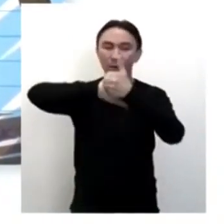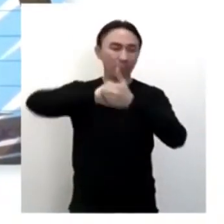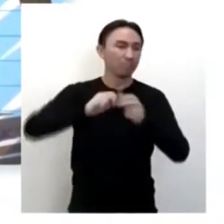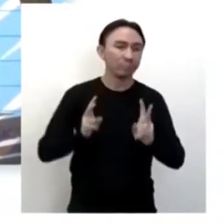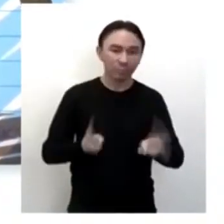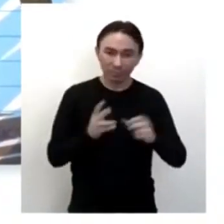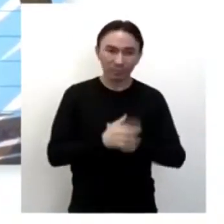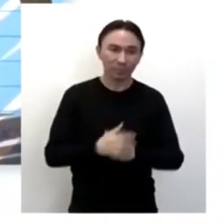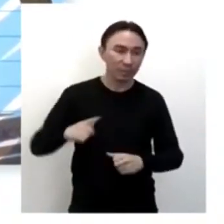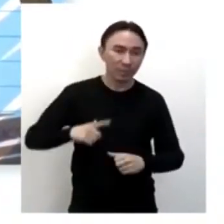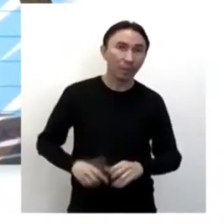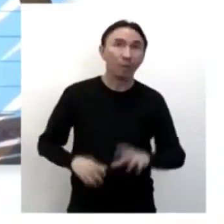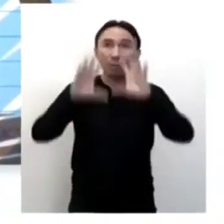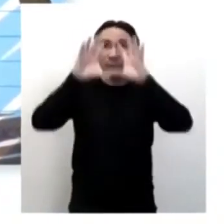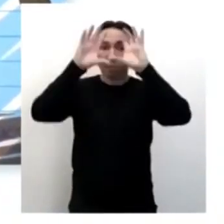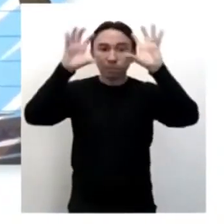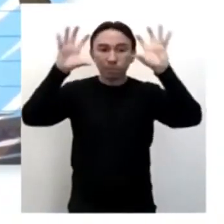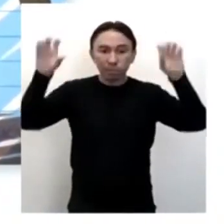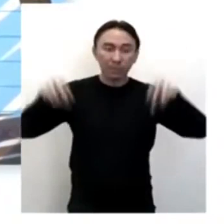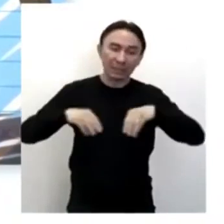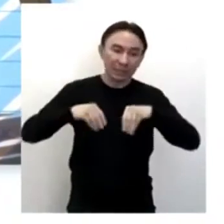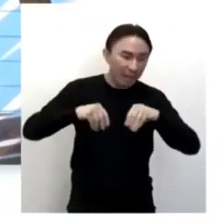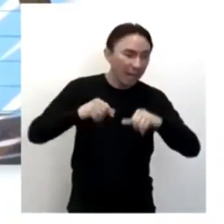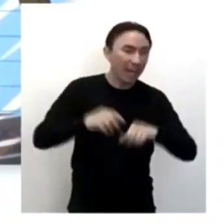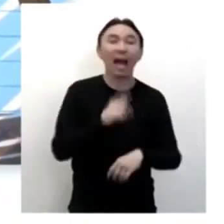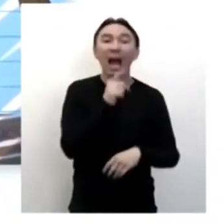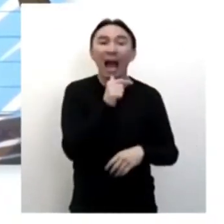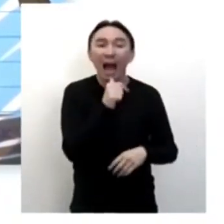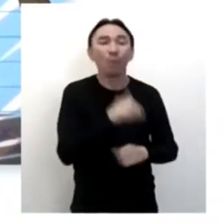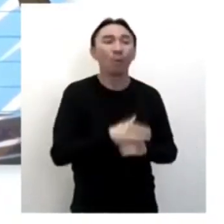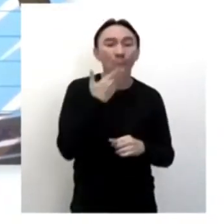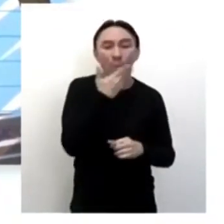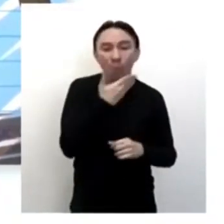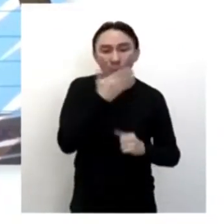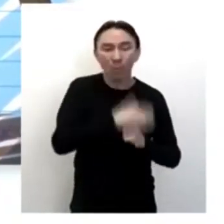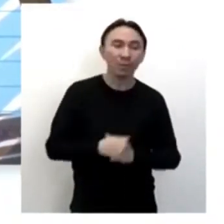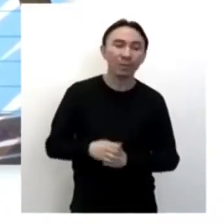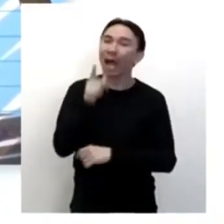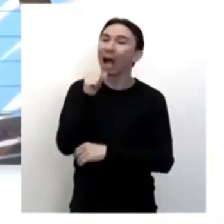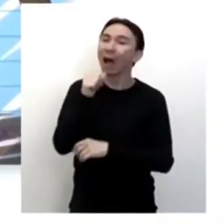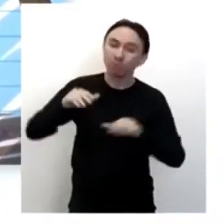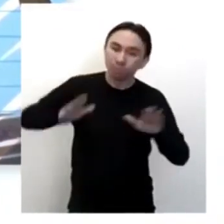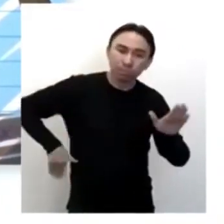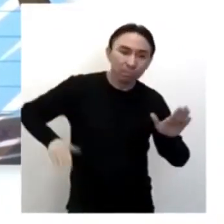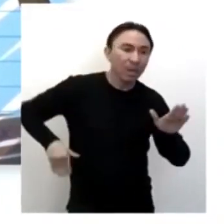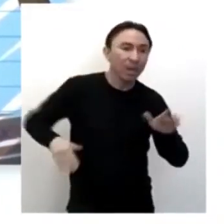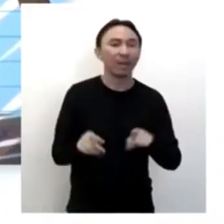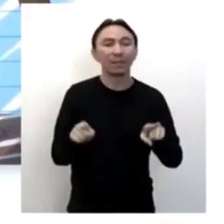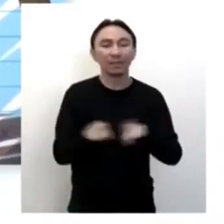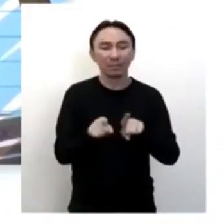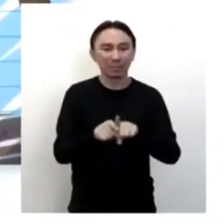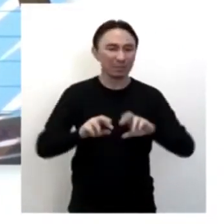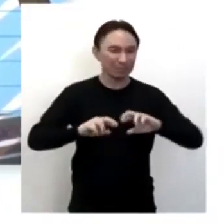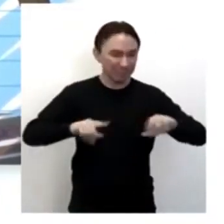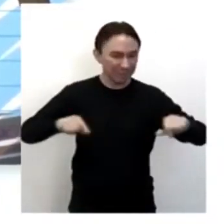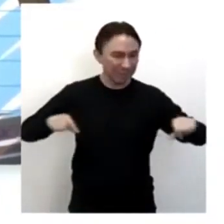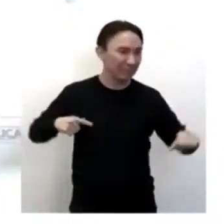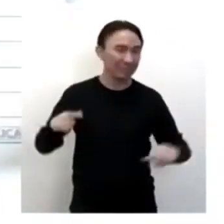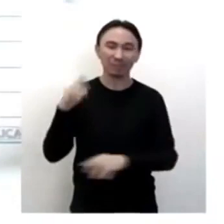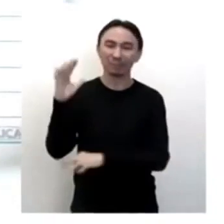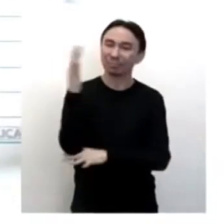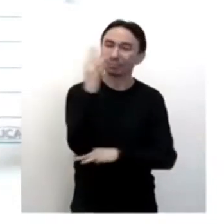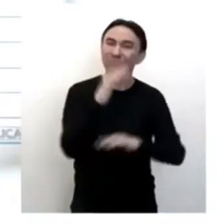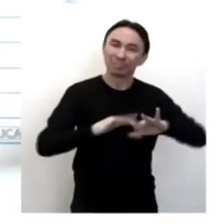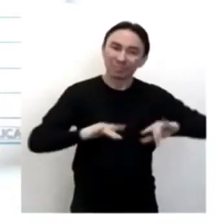atmosfera, terra, água doce, oceanos, mares e áreas costeiras, biodiversidade e saneamento. Já a dimensão